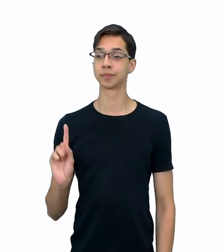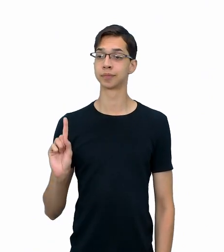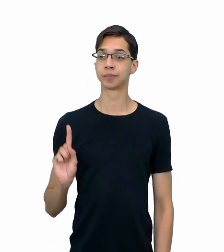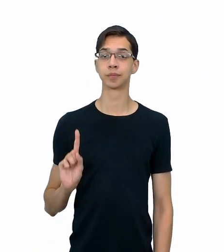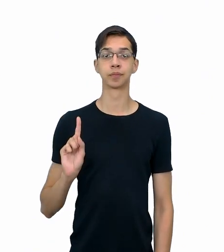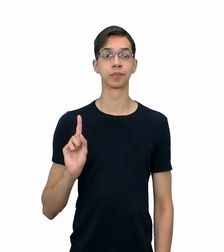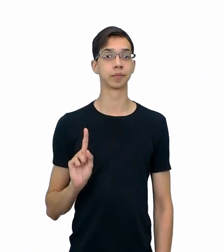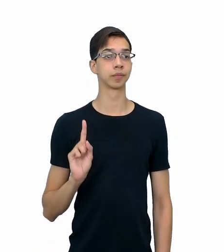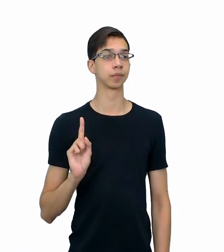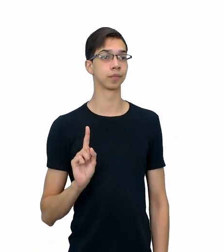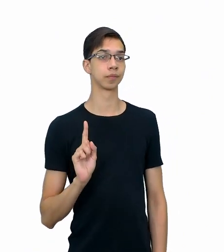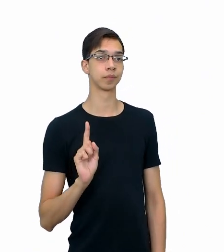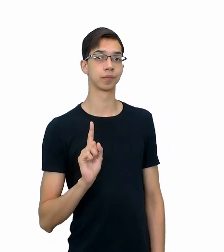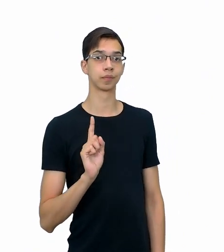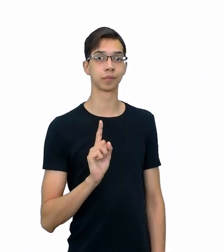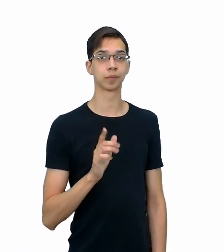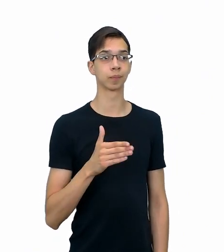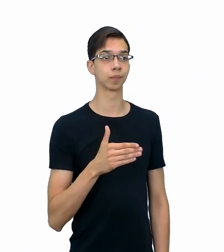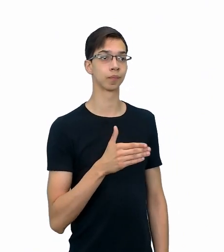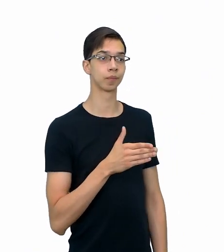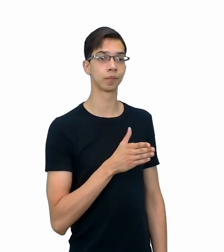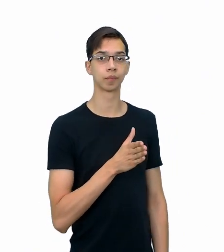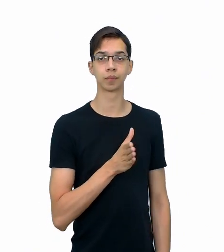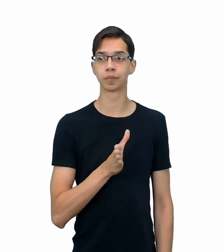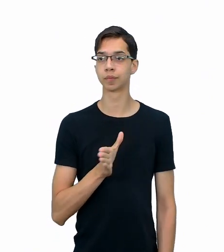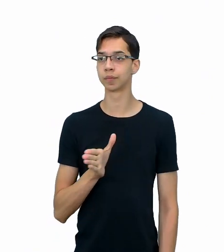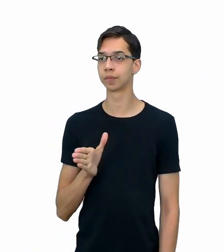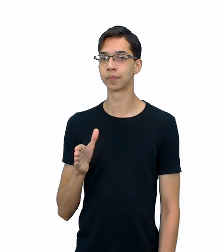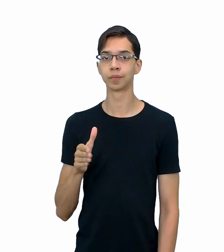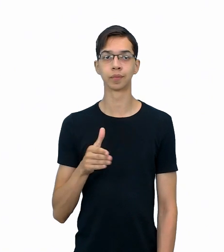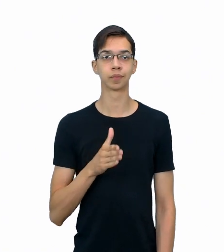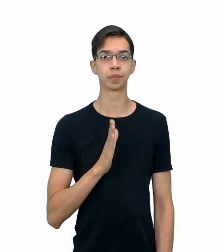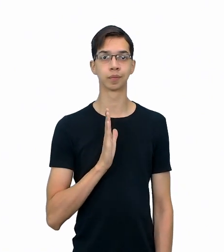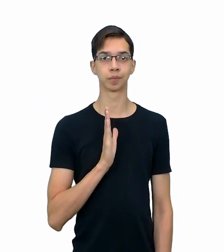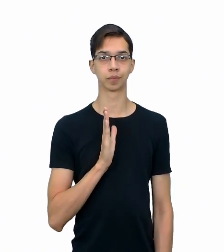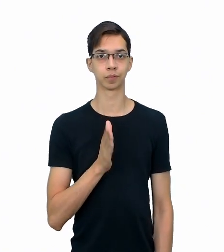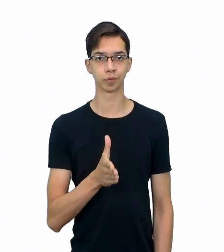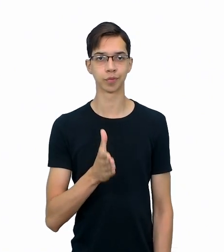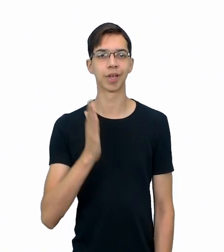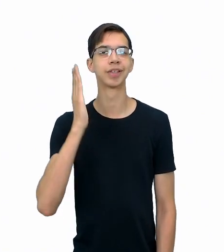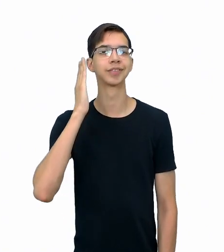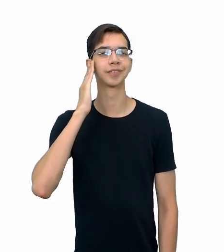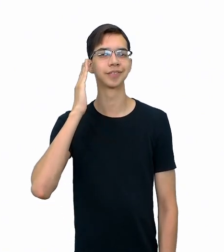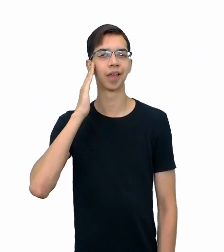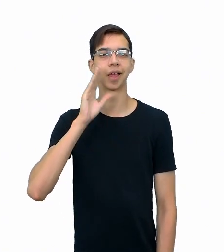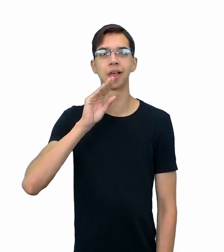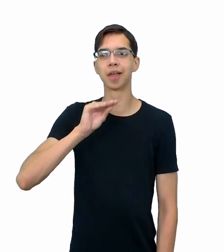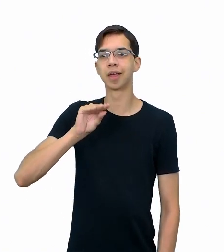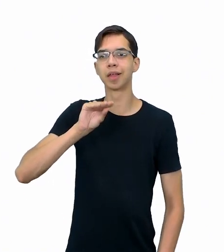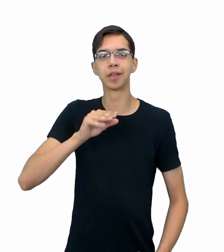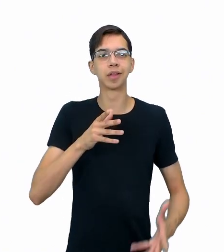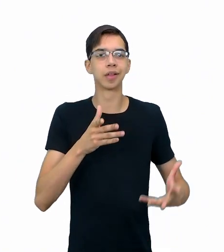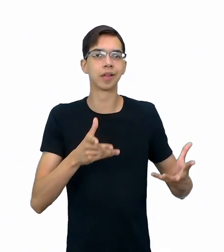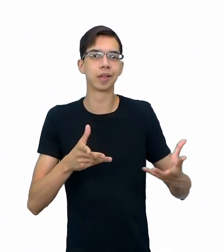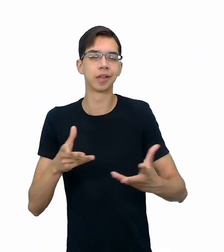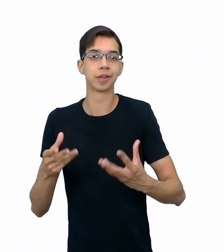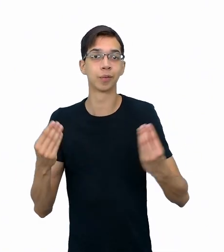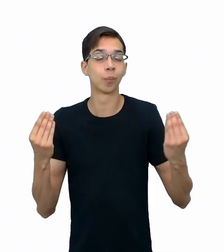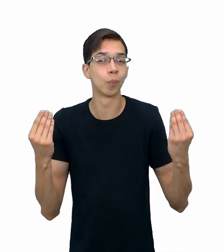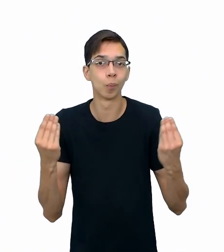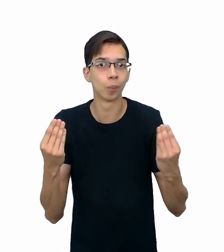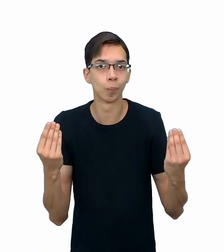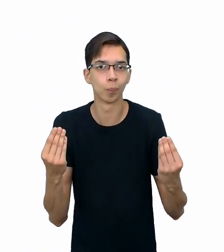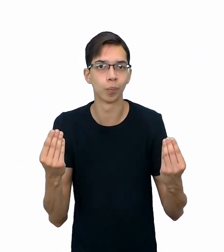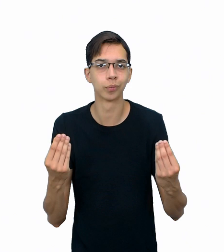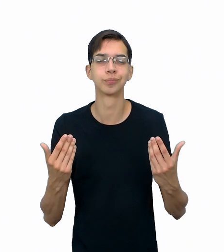a sua fala ou o seu registro, né? E esse processo de falar sobre ajuda